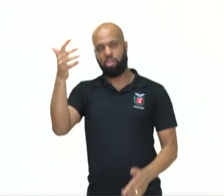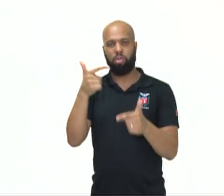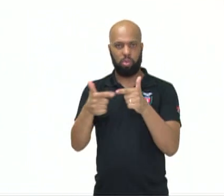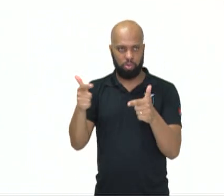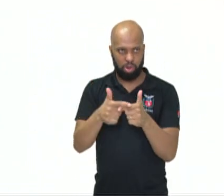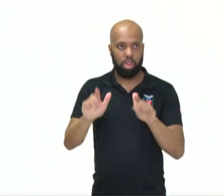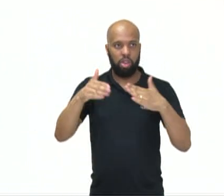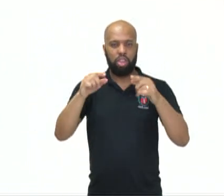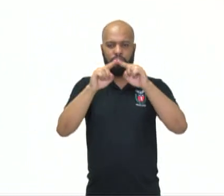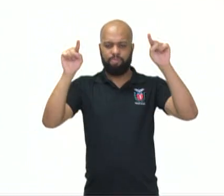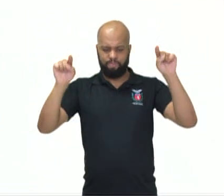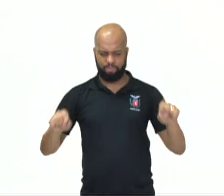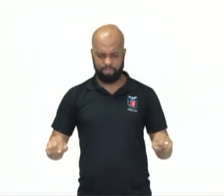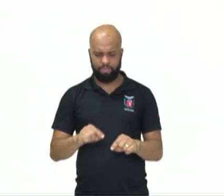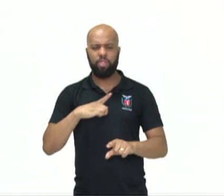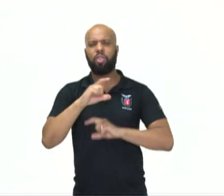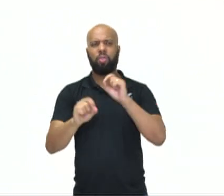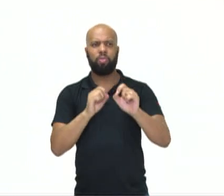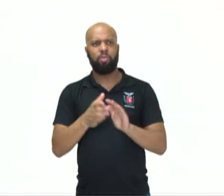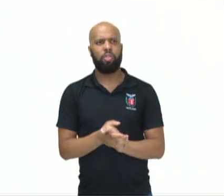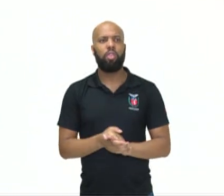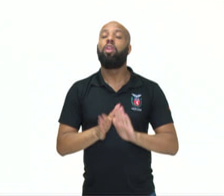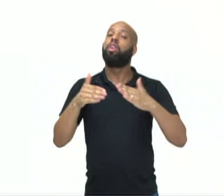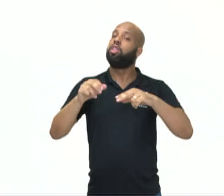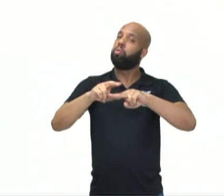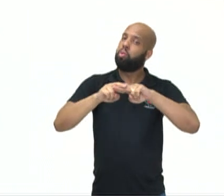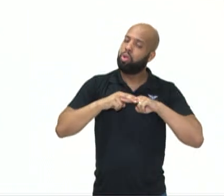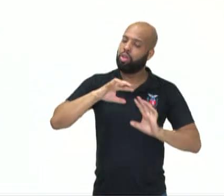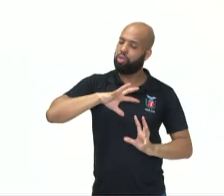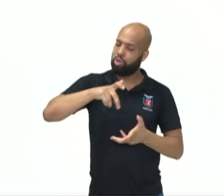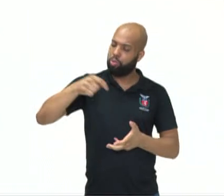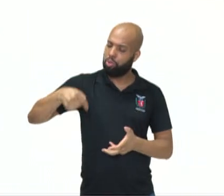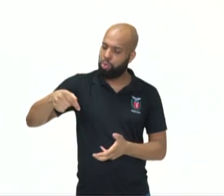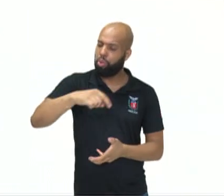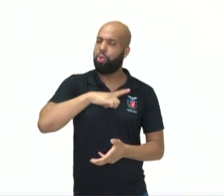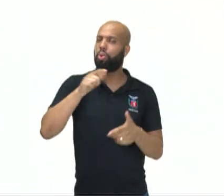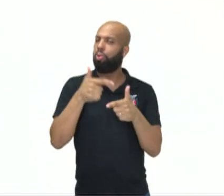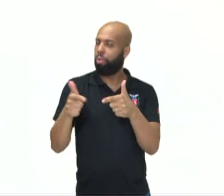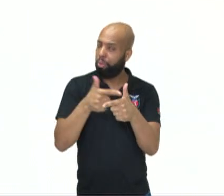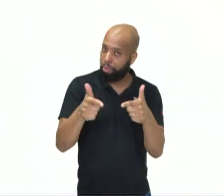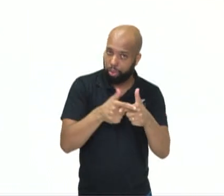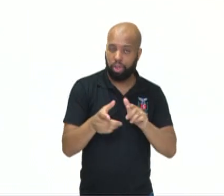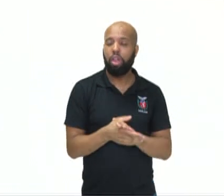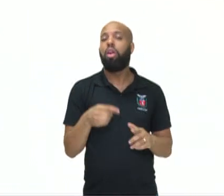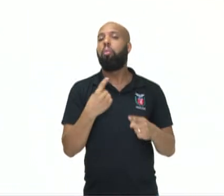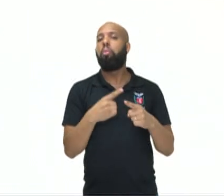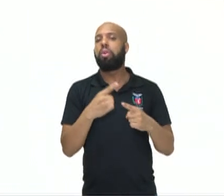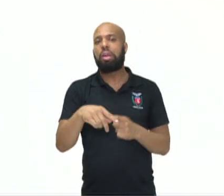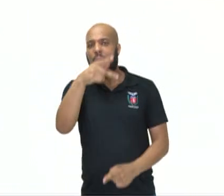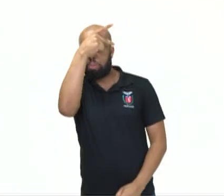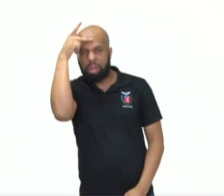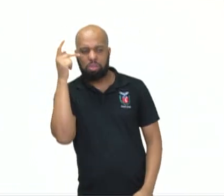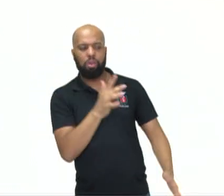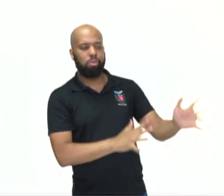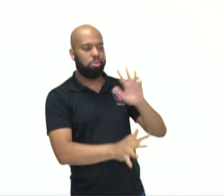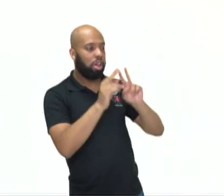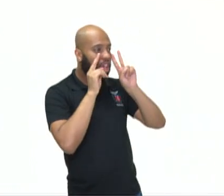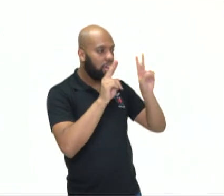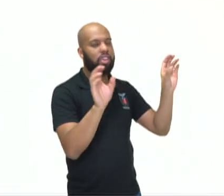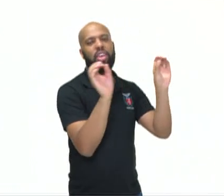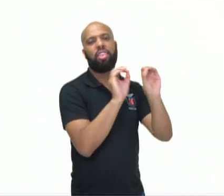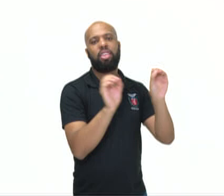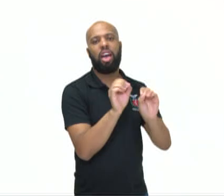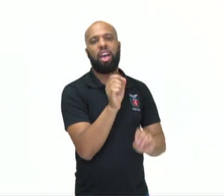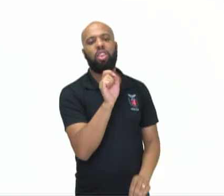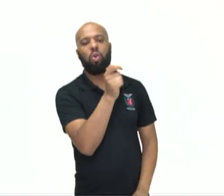A charge diz o seguinte: é por isso que o mundo está cheio de problemas. As pessoas não escutam o que